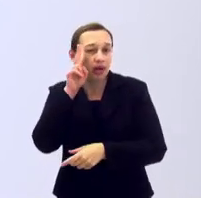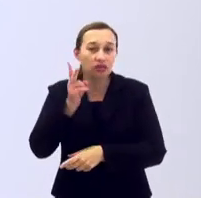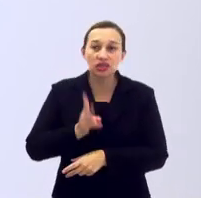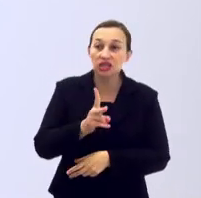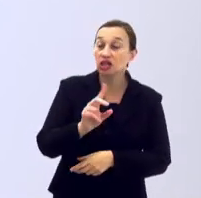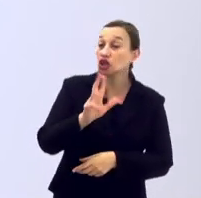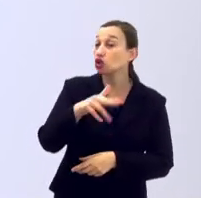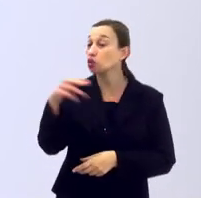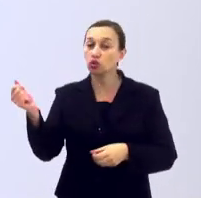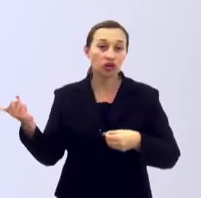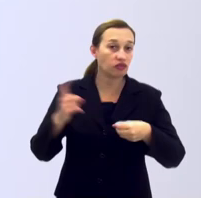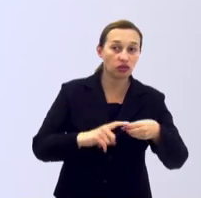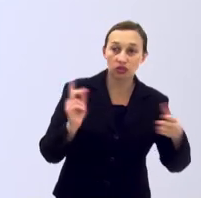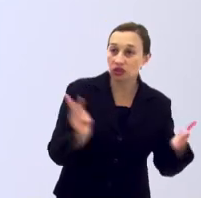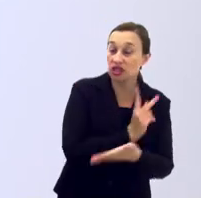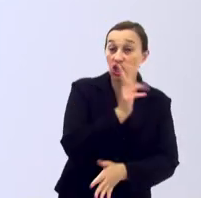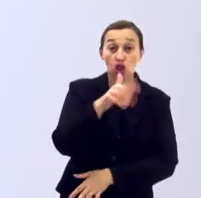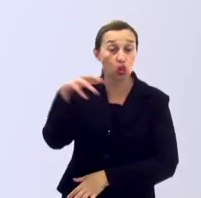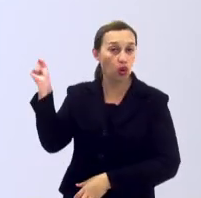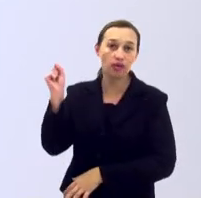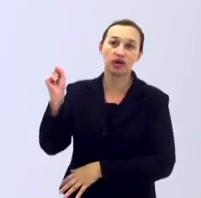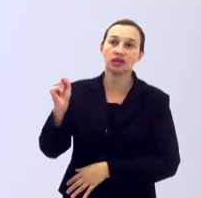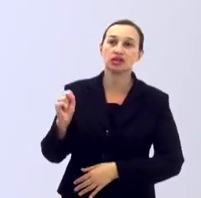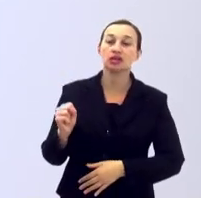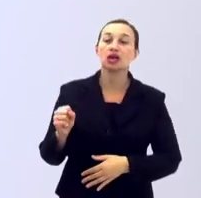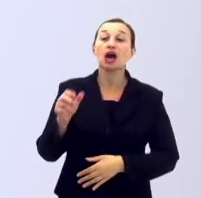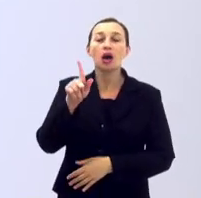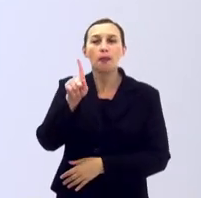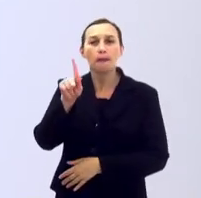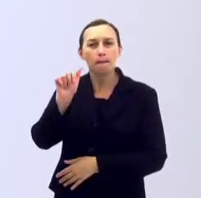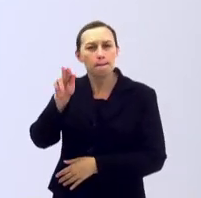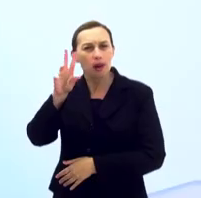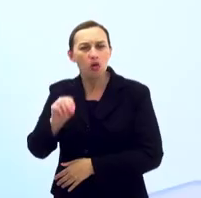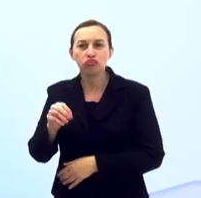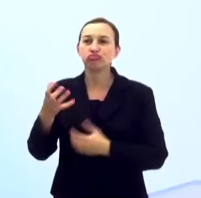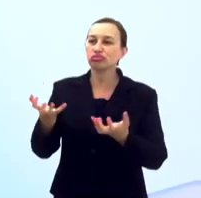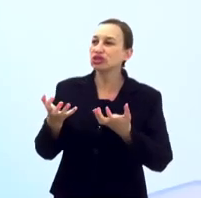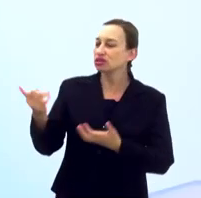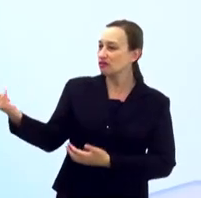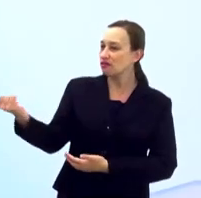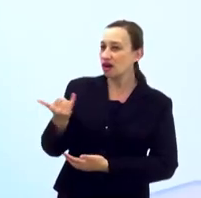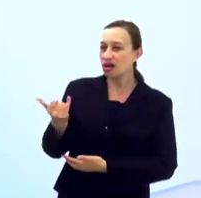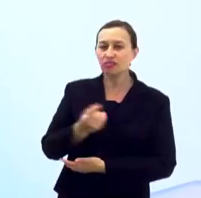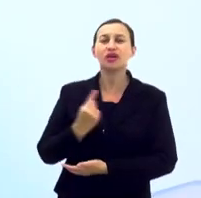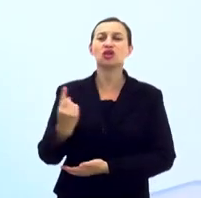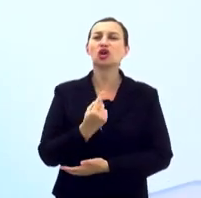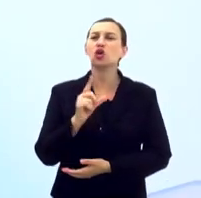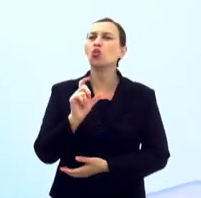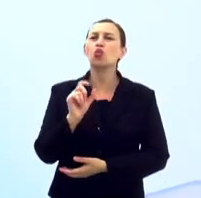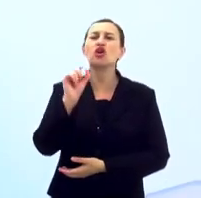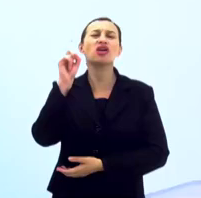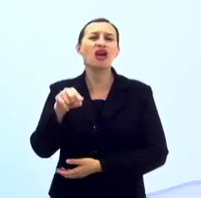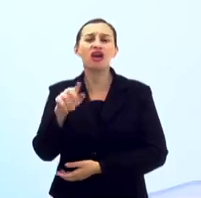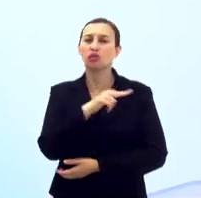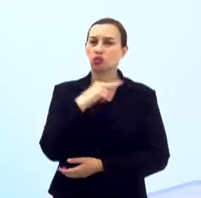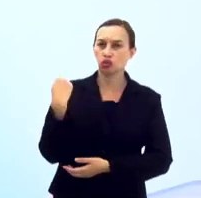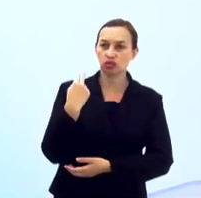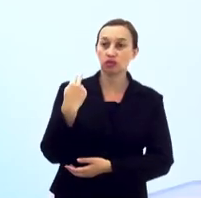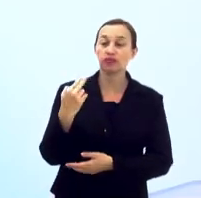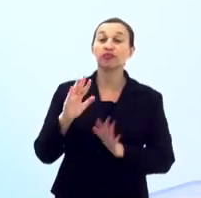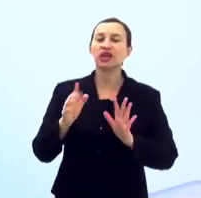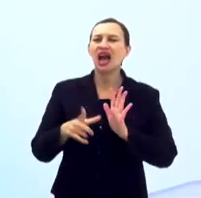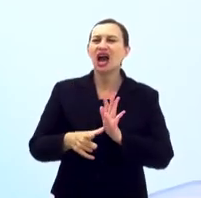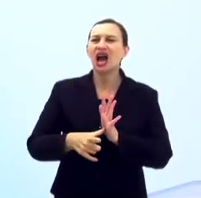estar sempre lembrando para que não volte a acontecer jamais. Paulo, eu queria que você falasse para a gente o que foi o